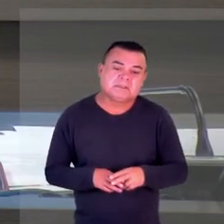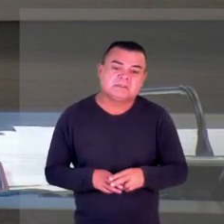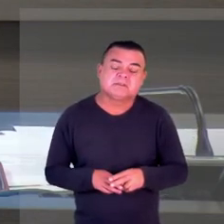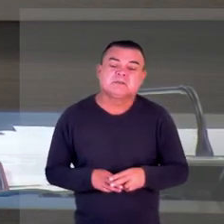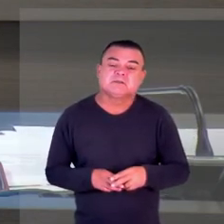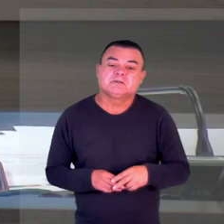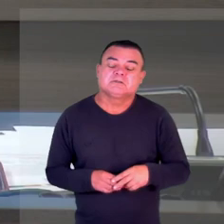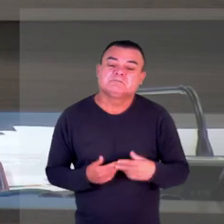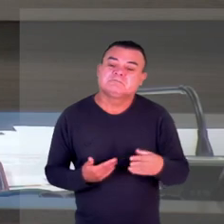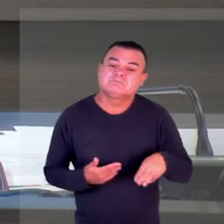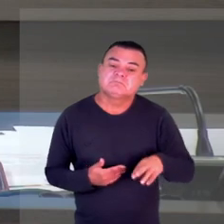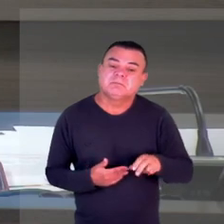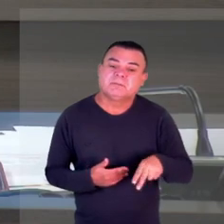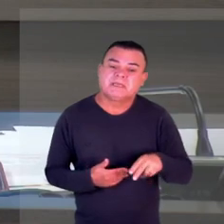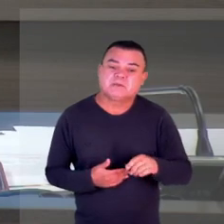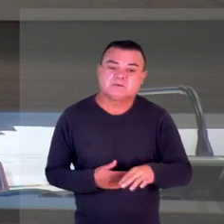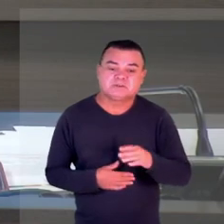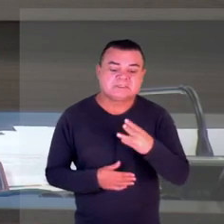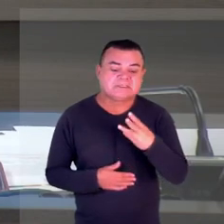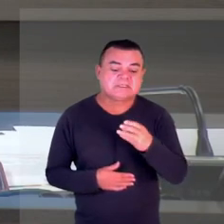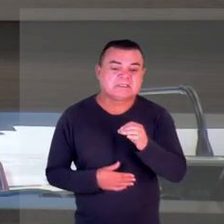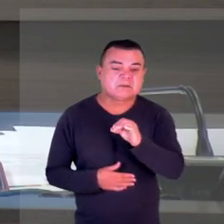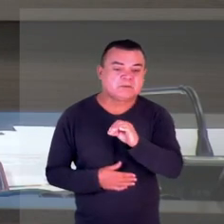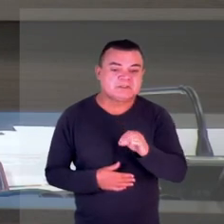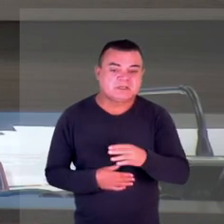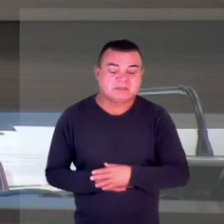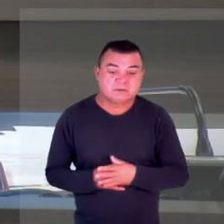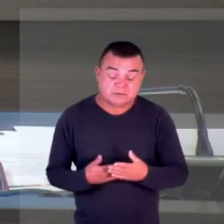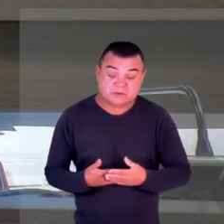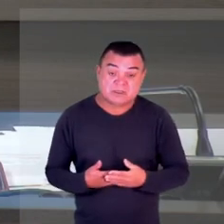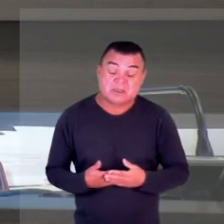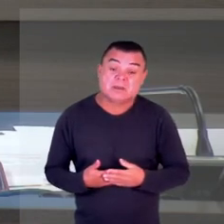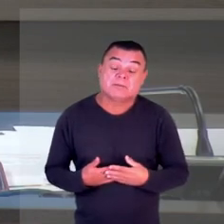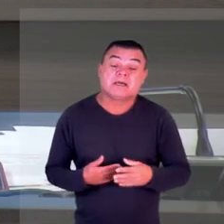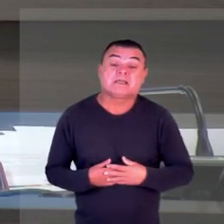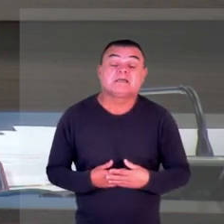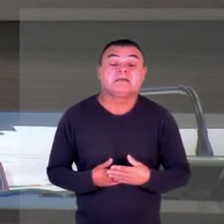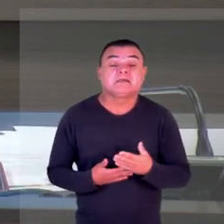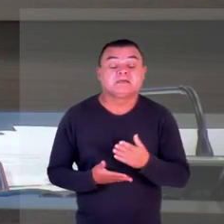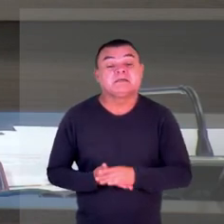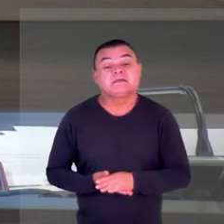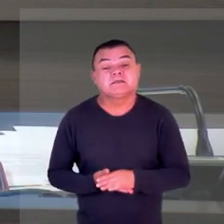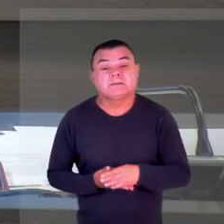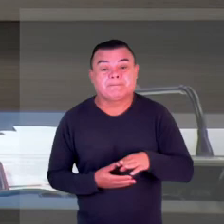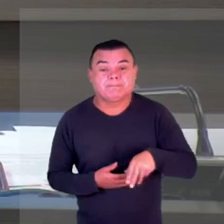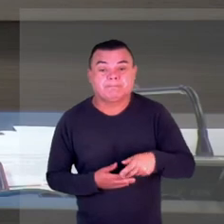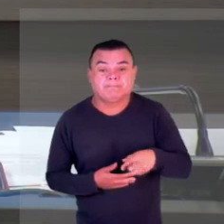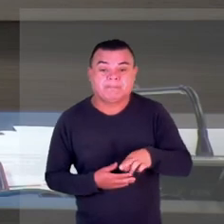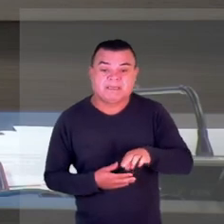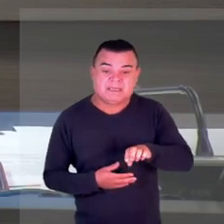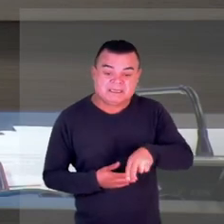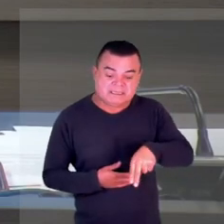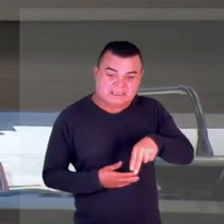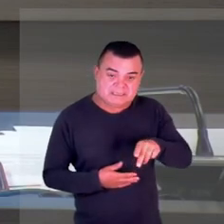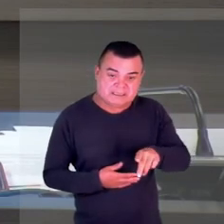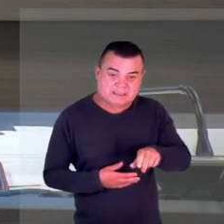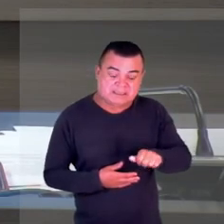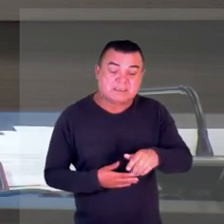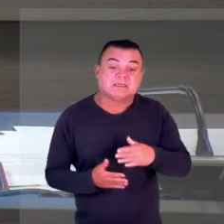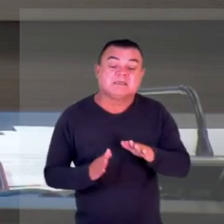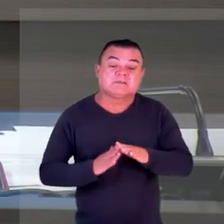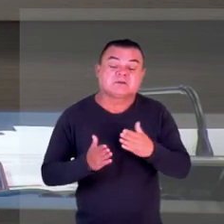sejam eh para destinadas a merin escolar sejam feitas eh de da Agricultura Familiar e das populações